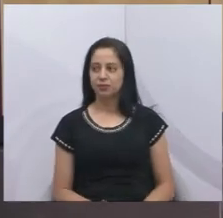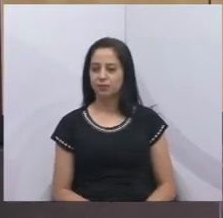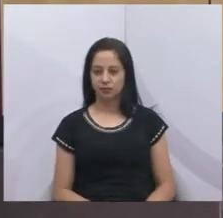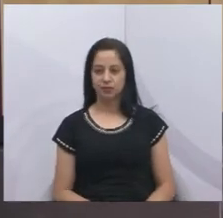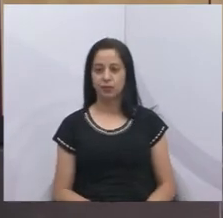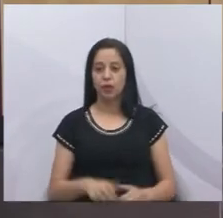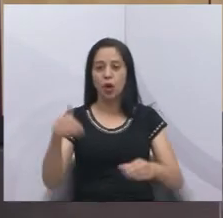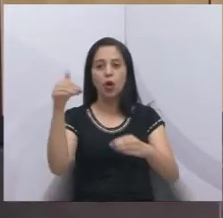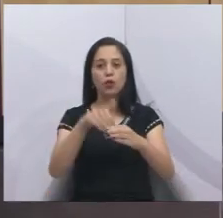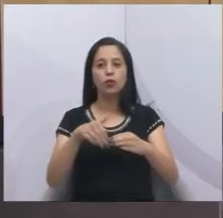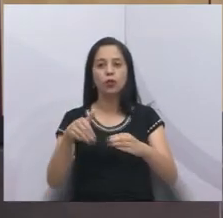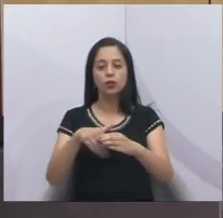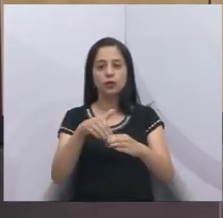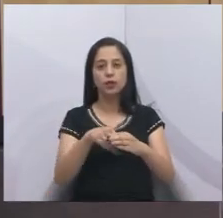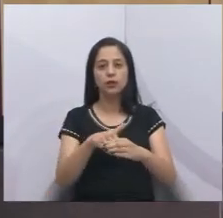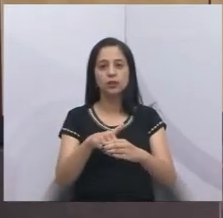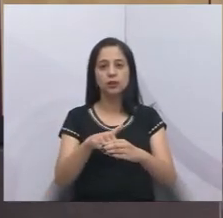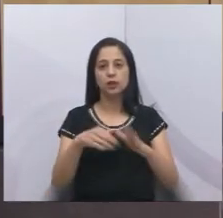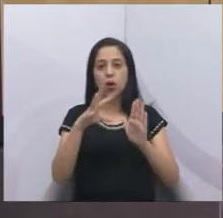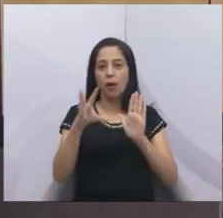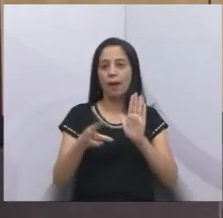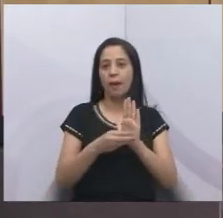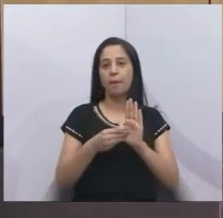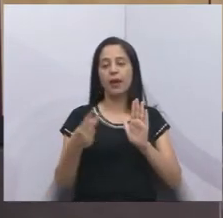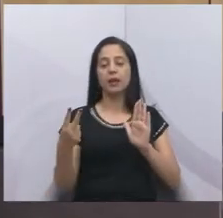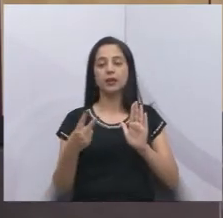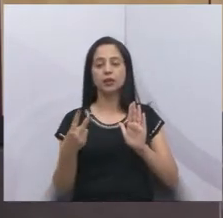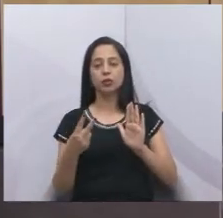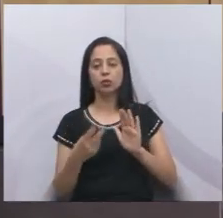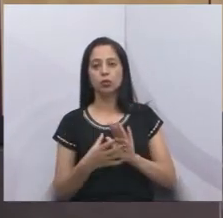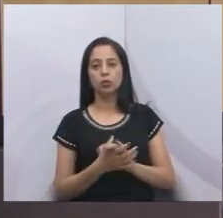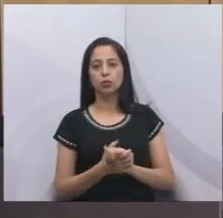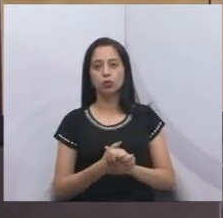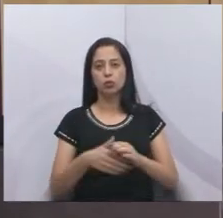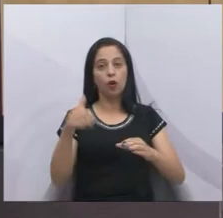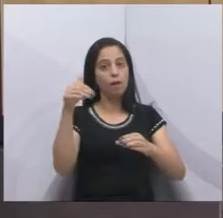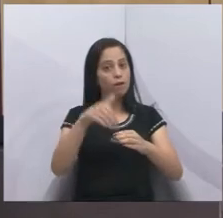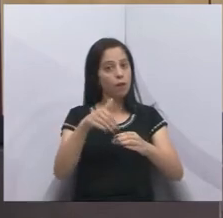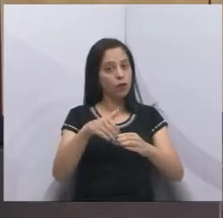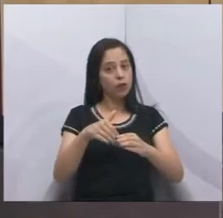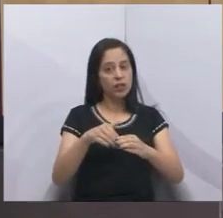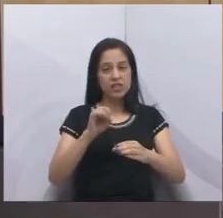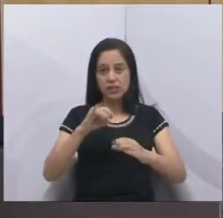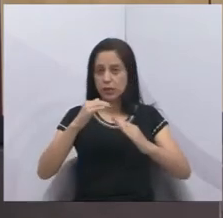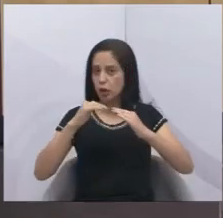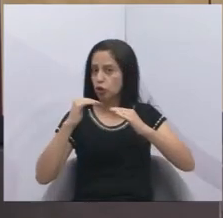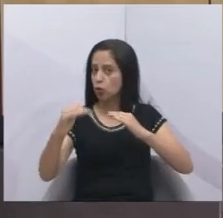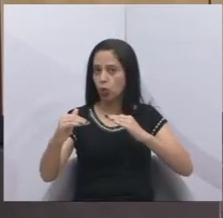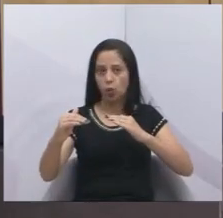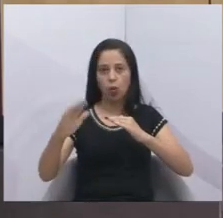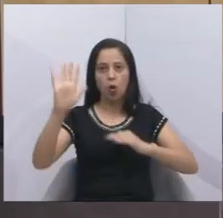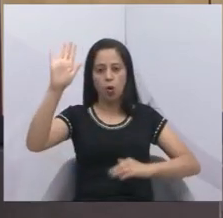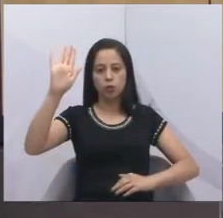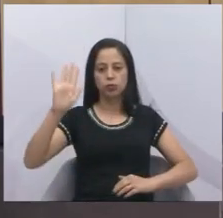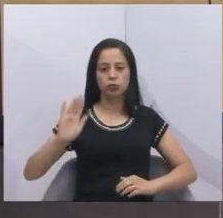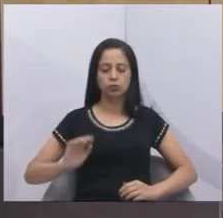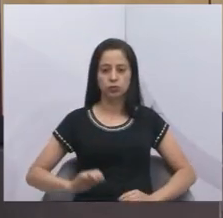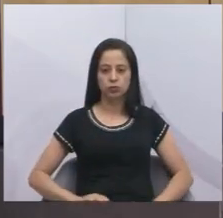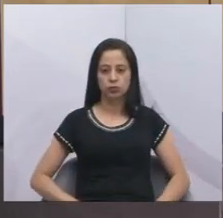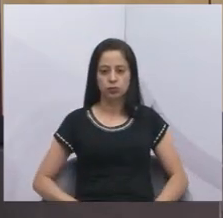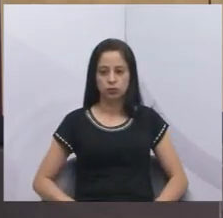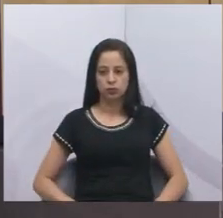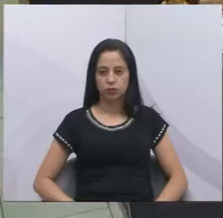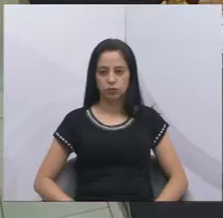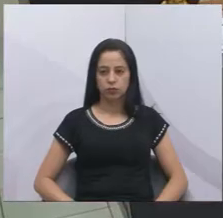A votação da emenda 2 está em votação. Os que forem contrário, por favor, se manifestem, levantando os